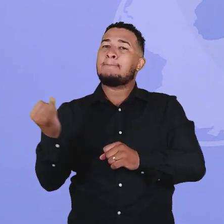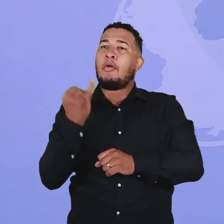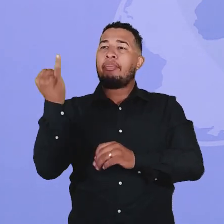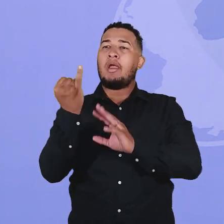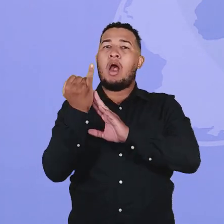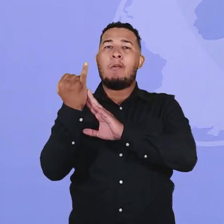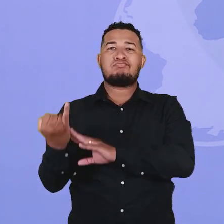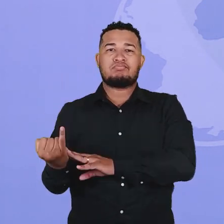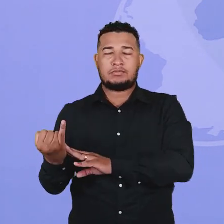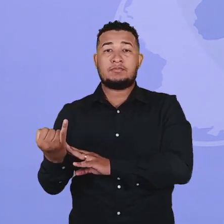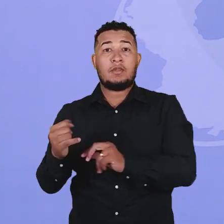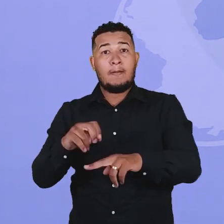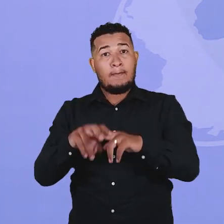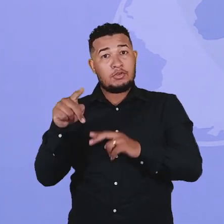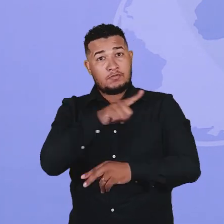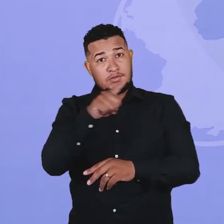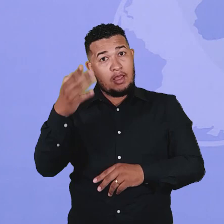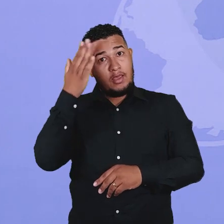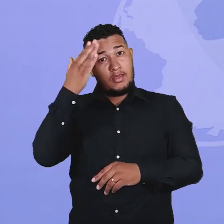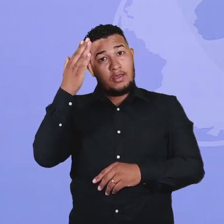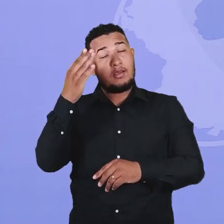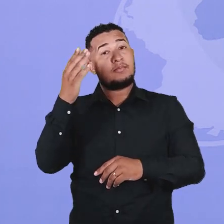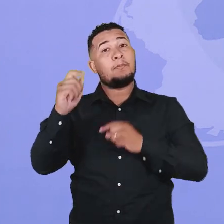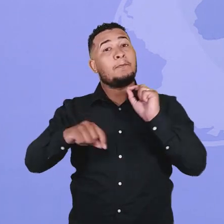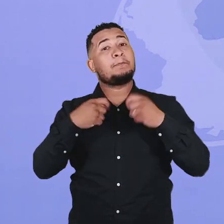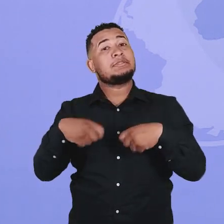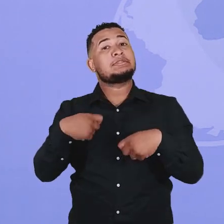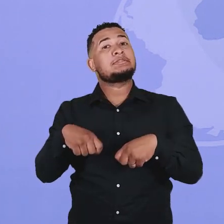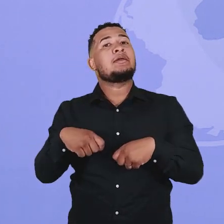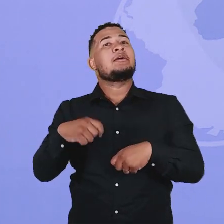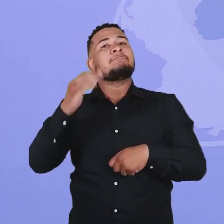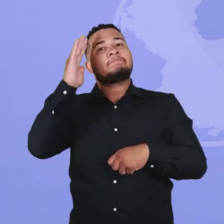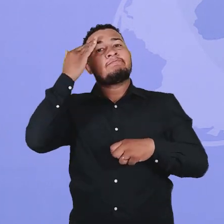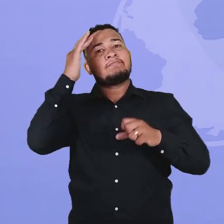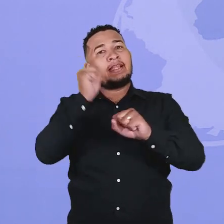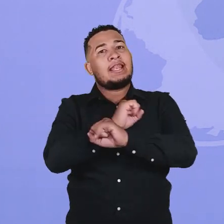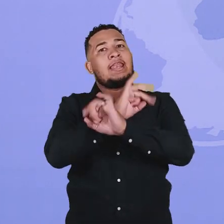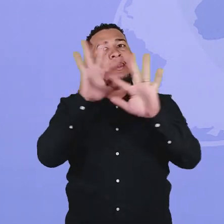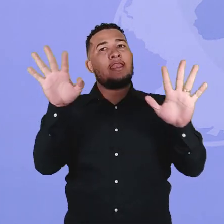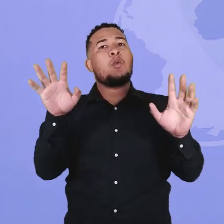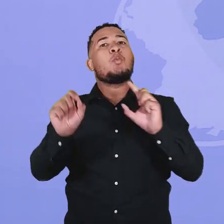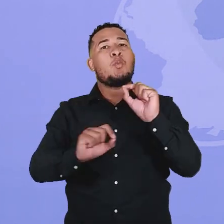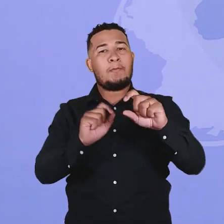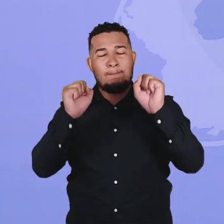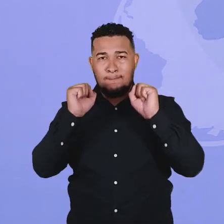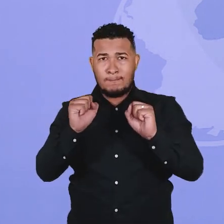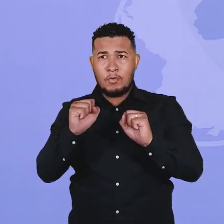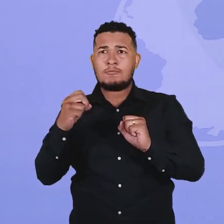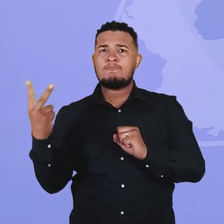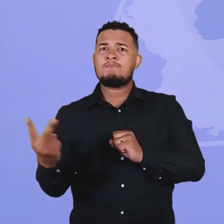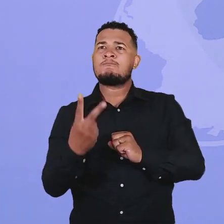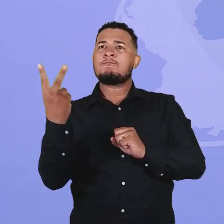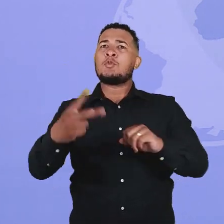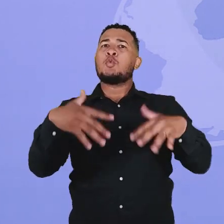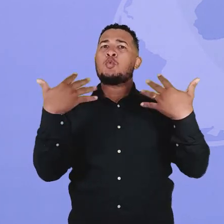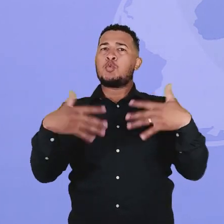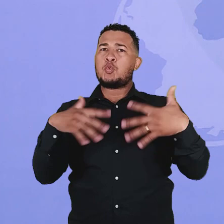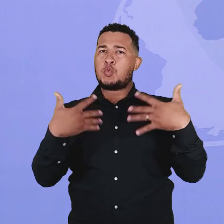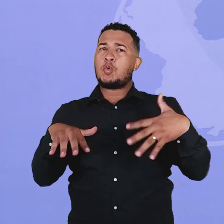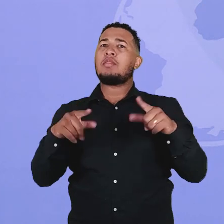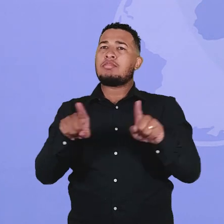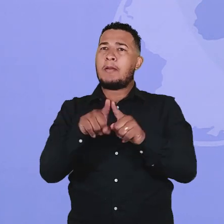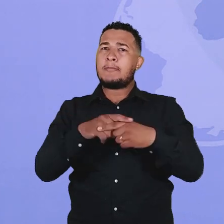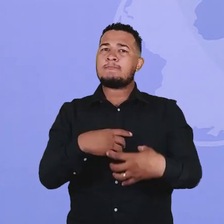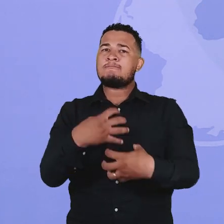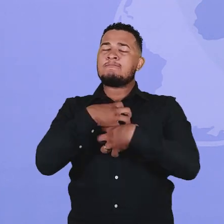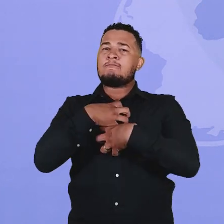a devida importância. Então eu quero que você, aluno, entenda isso e compreenda que isso pode gerar um valor muito grande para você, um significado